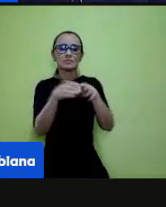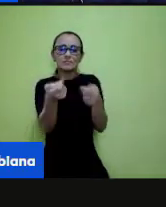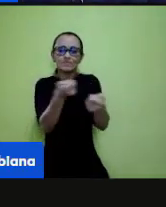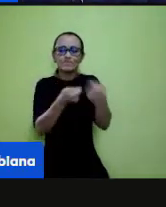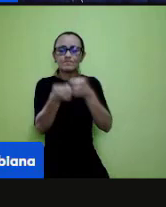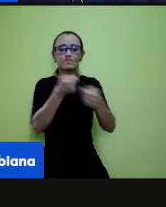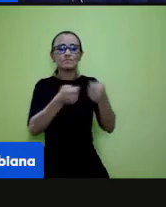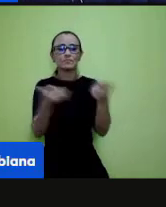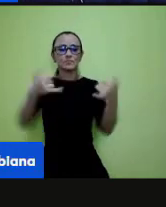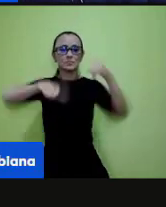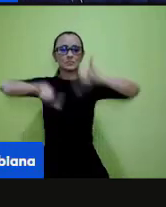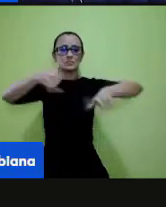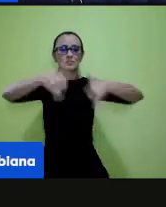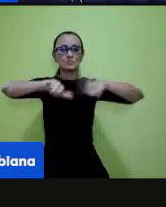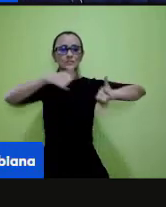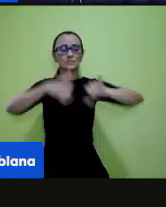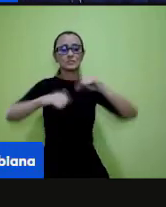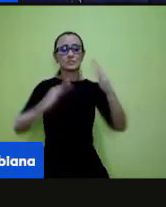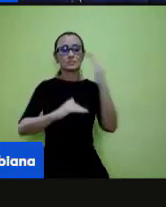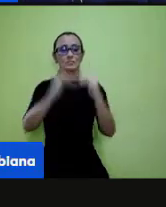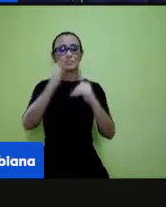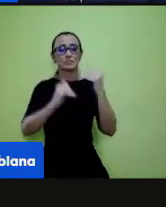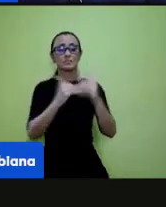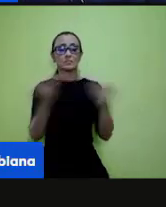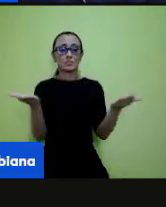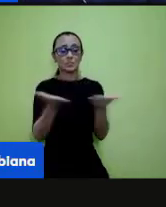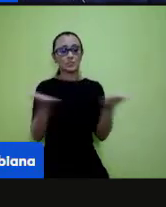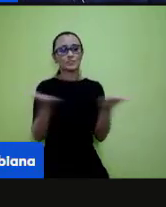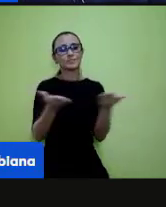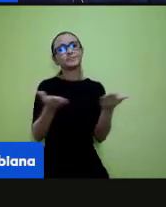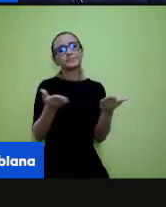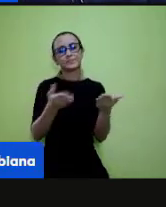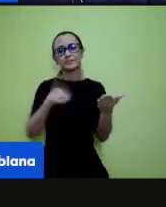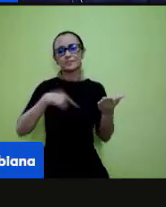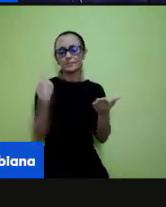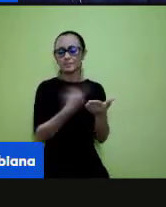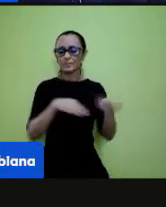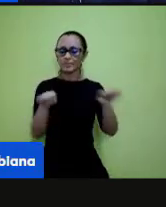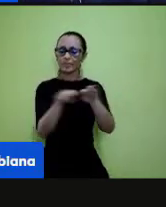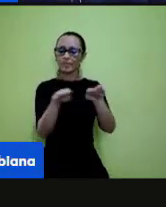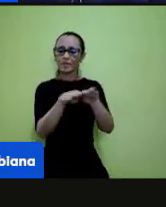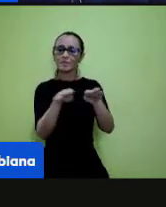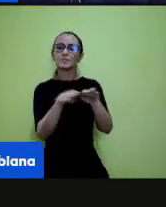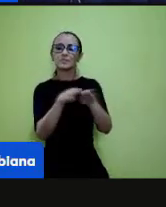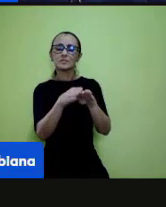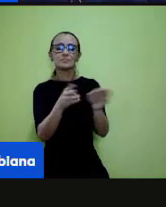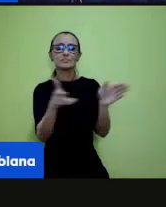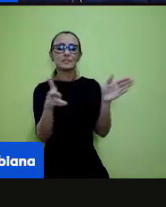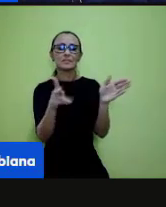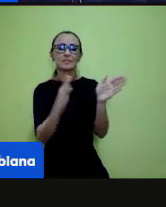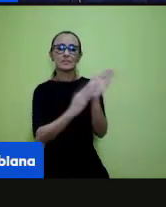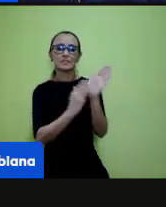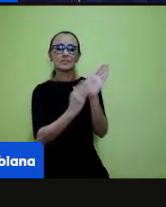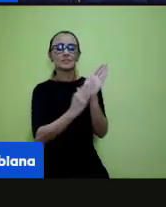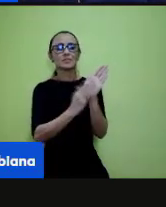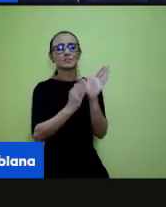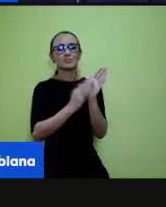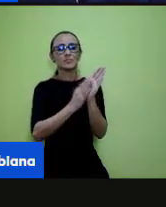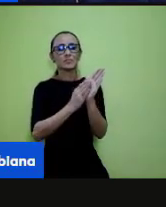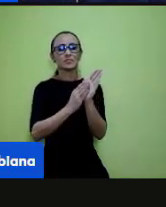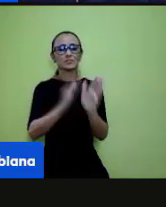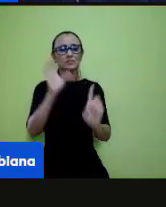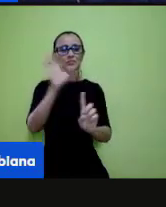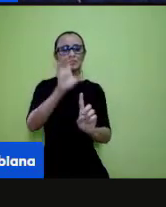dos nossos agentes, nós estamos hoje com essa ferramenta que vai diretamente influenciar no controle